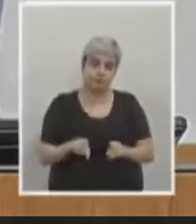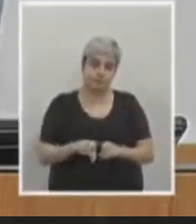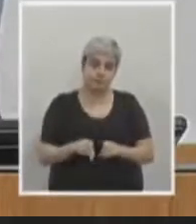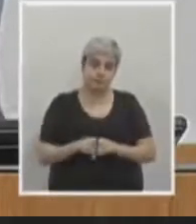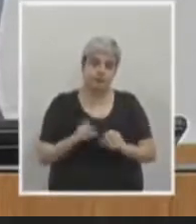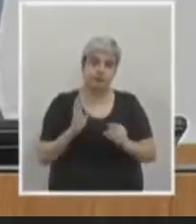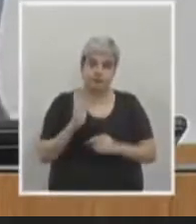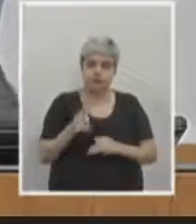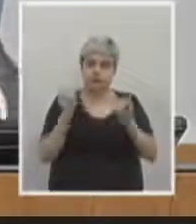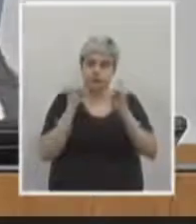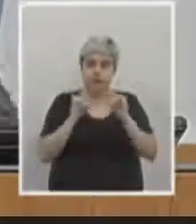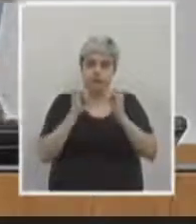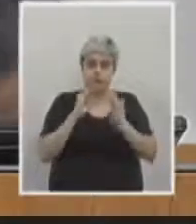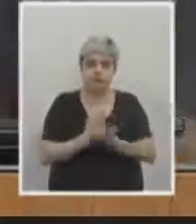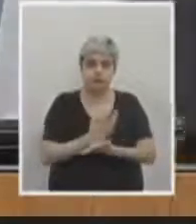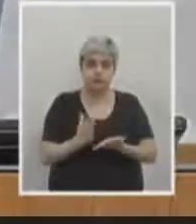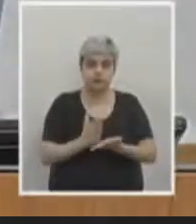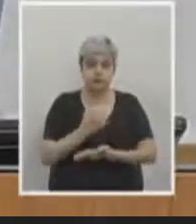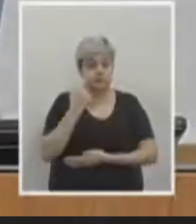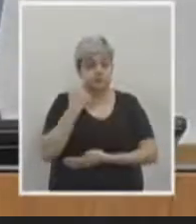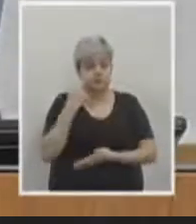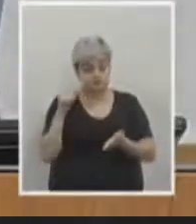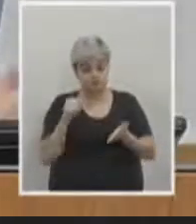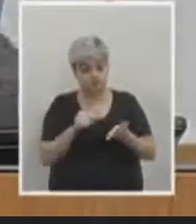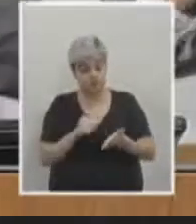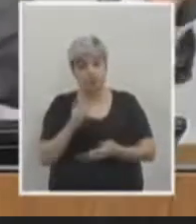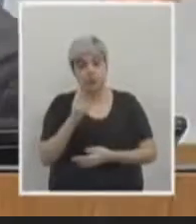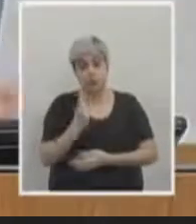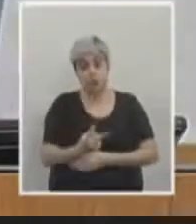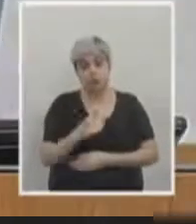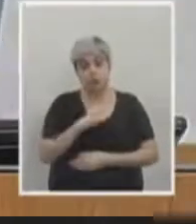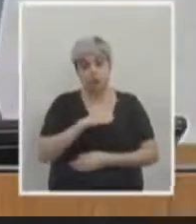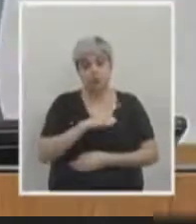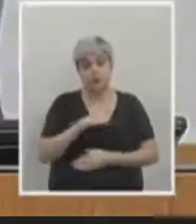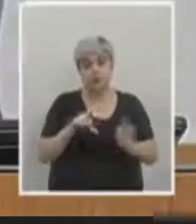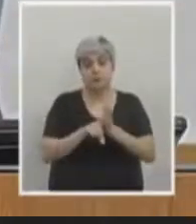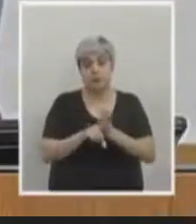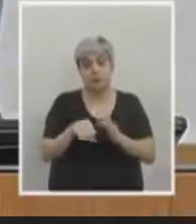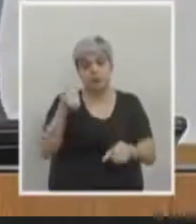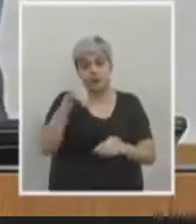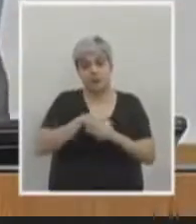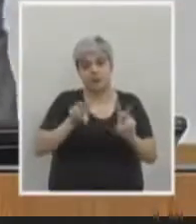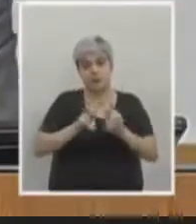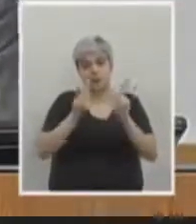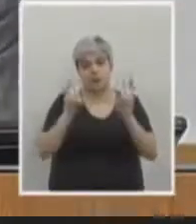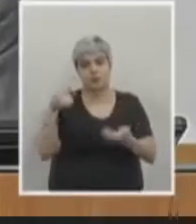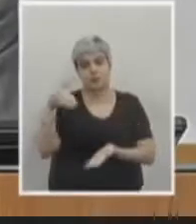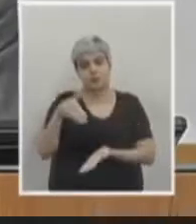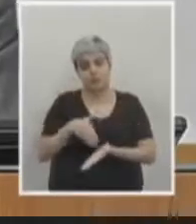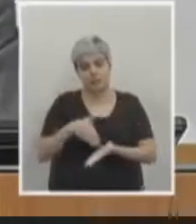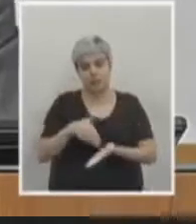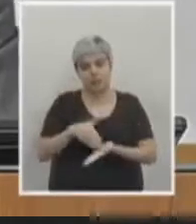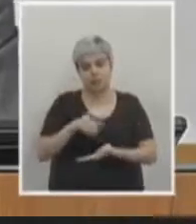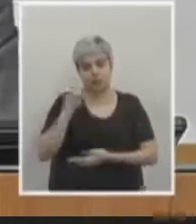manifestei aqui anteriormente, mas vi que essas 2 são perguntas dentro da temática colocada na fala final aqui